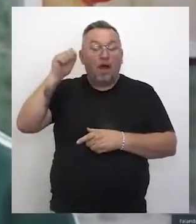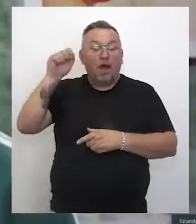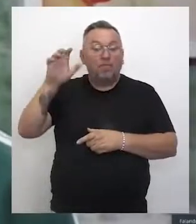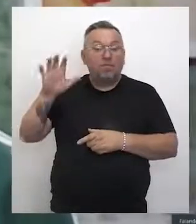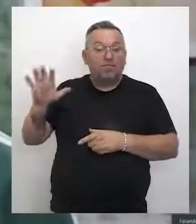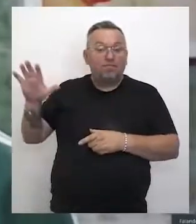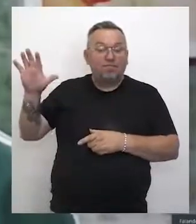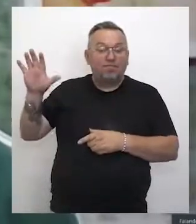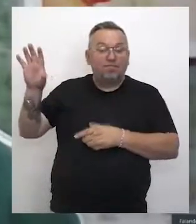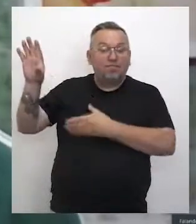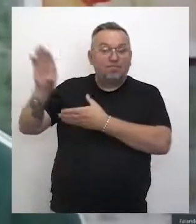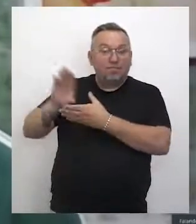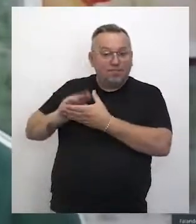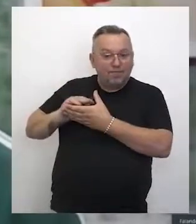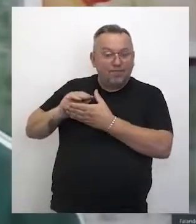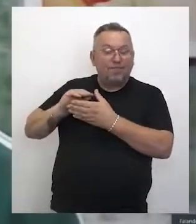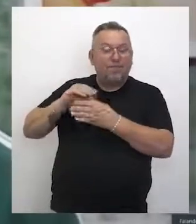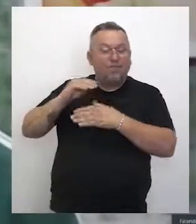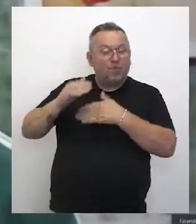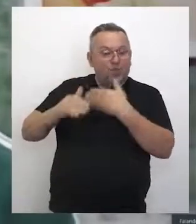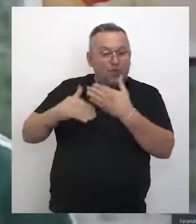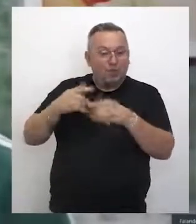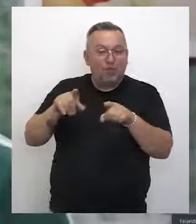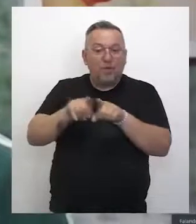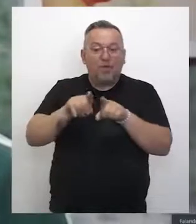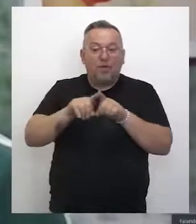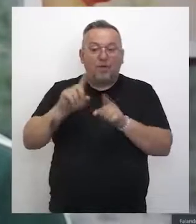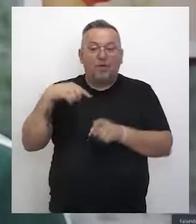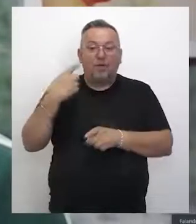afrodescendentes. Então, é muito importante, galerinha, nós